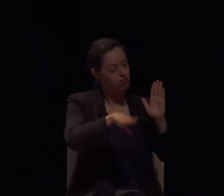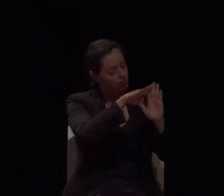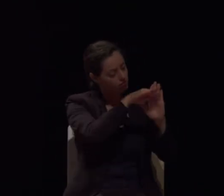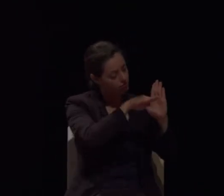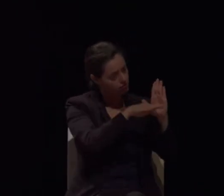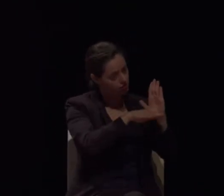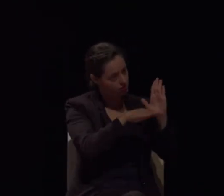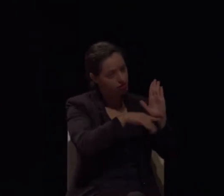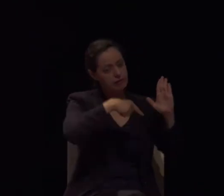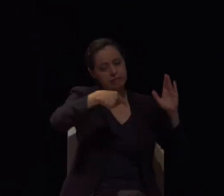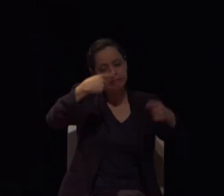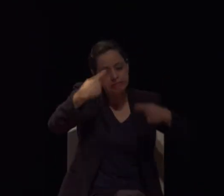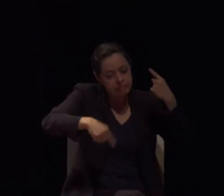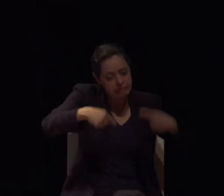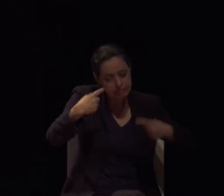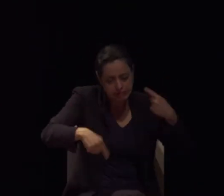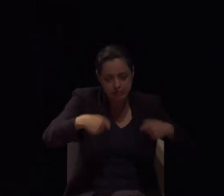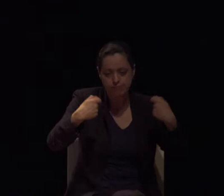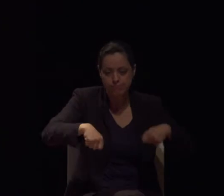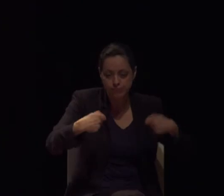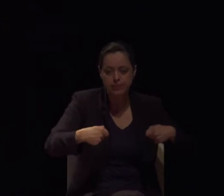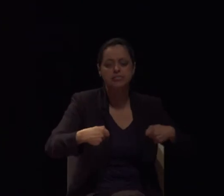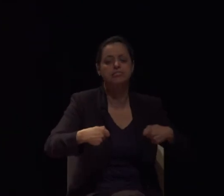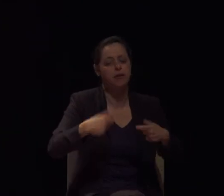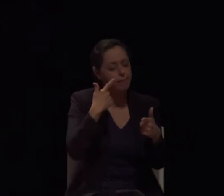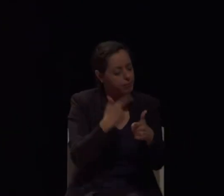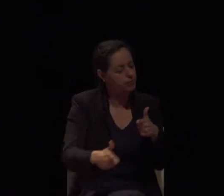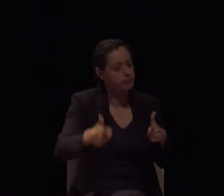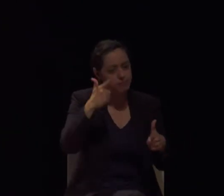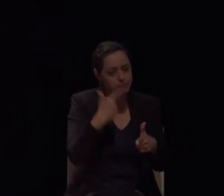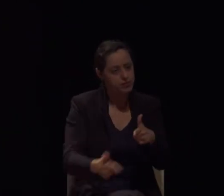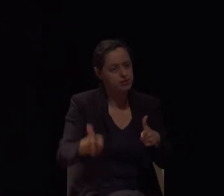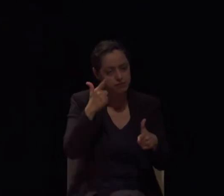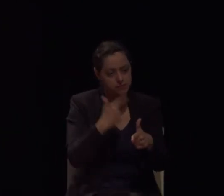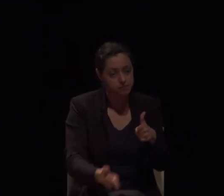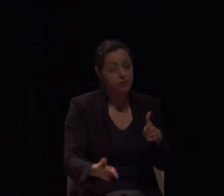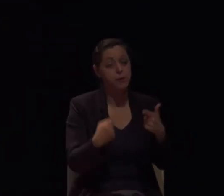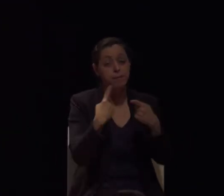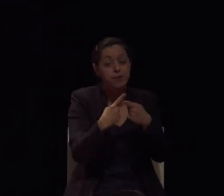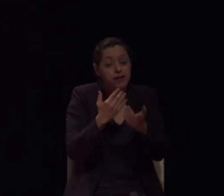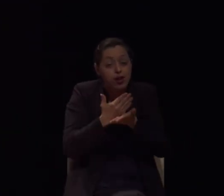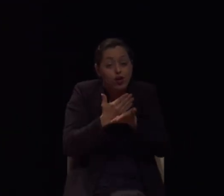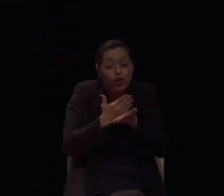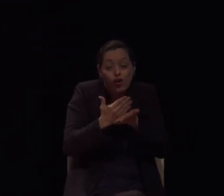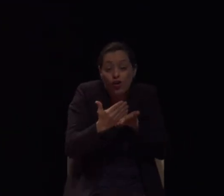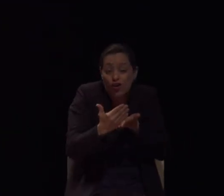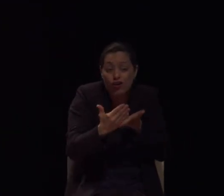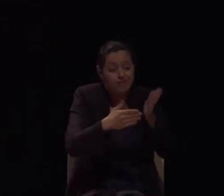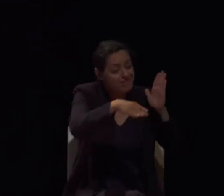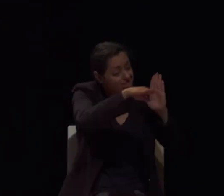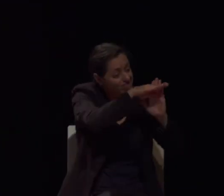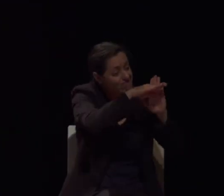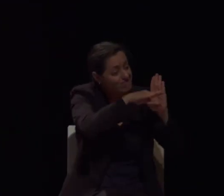vai sofrer e vai sofrer cada vez mais que ela está começando quando a ser discutida